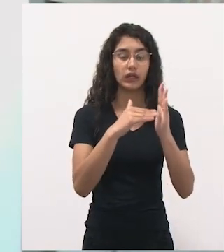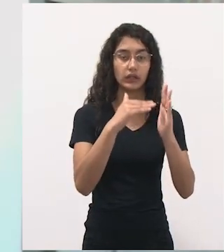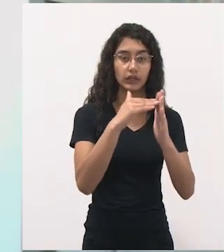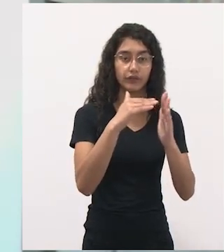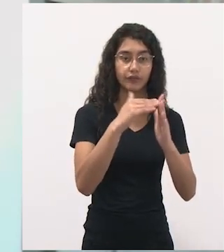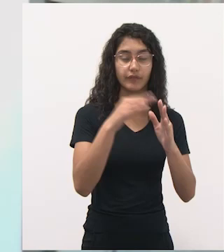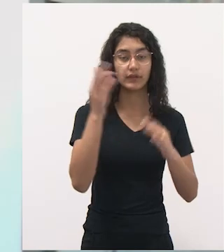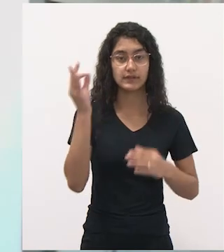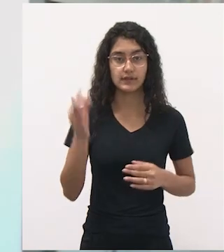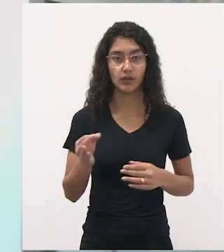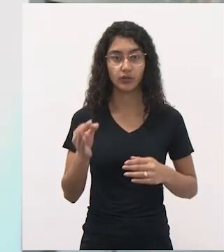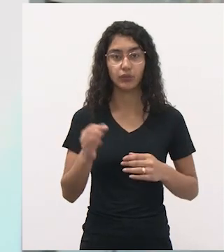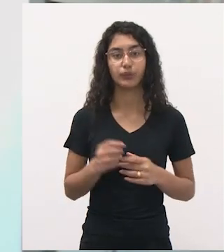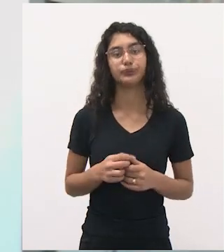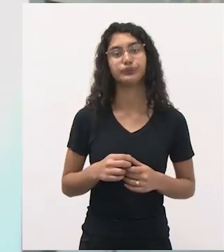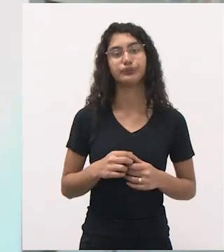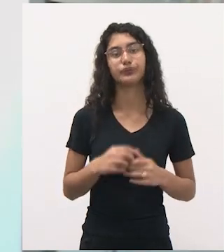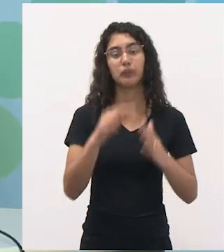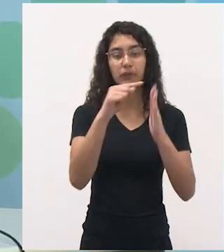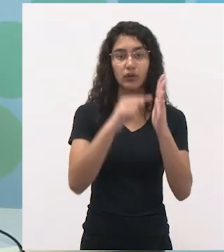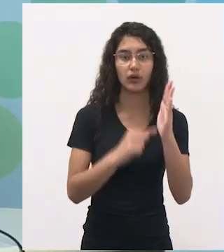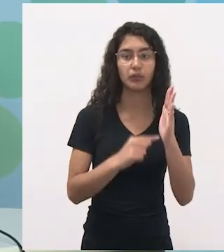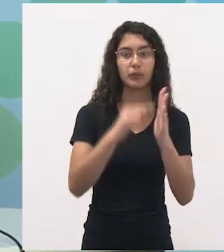menor para o maior.